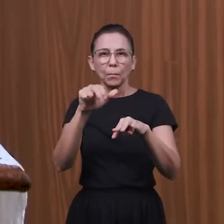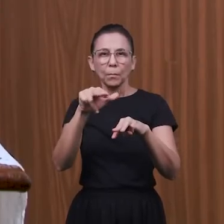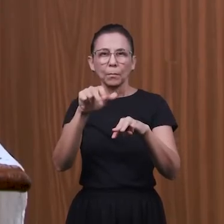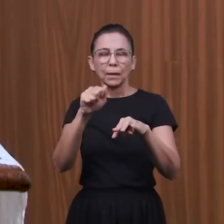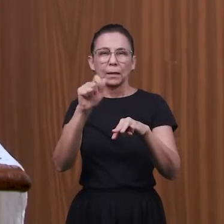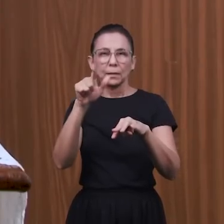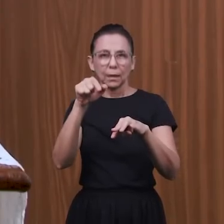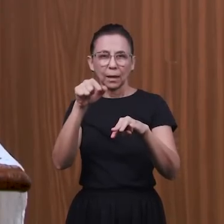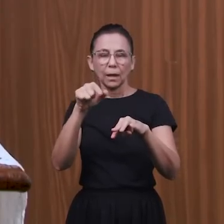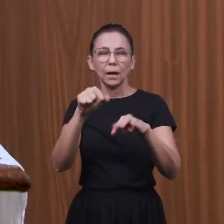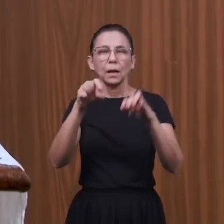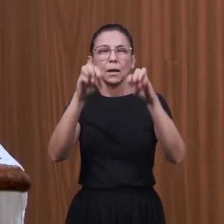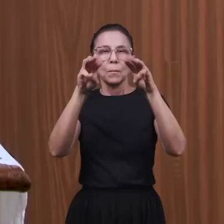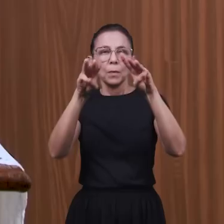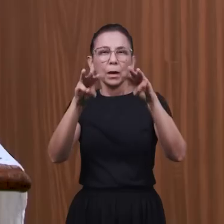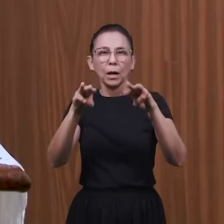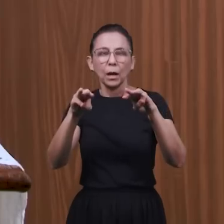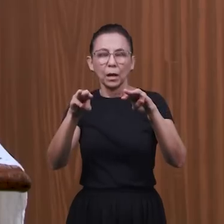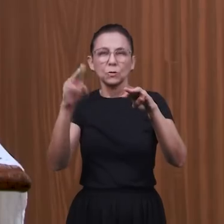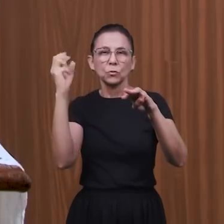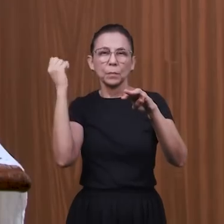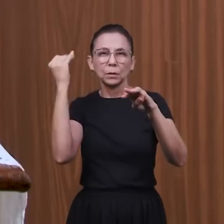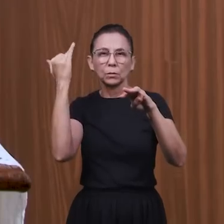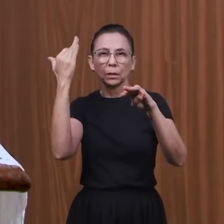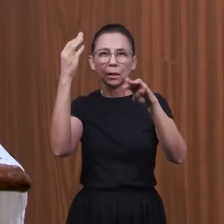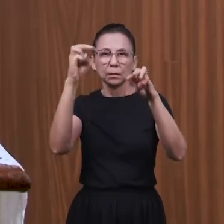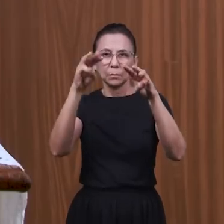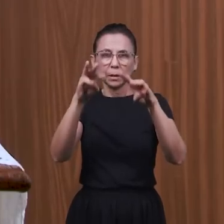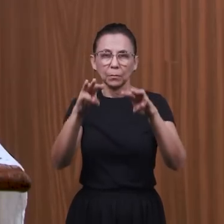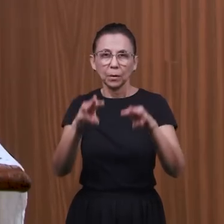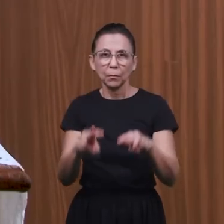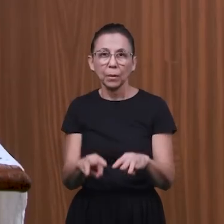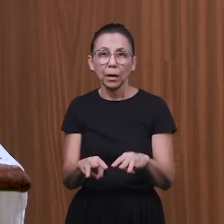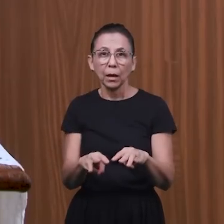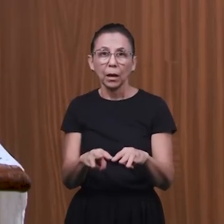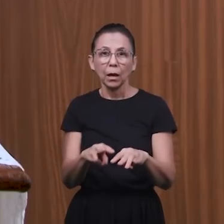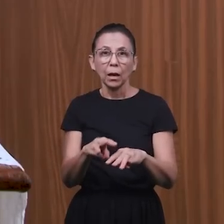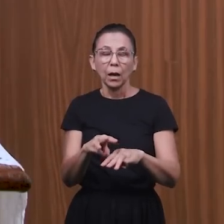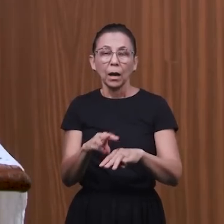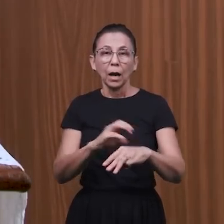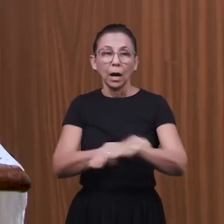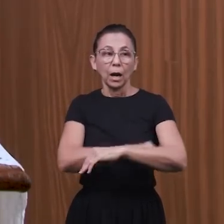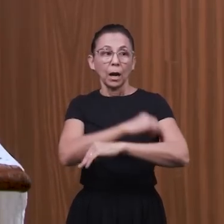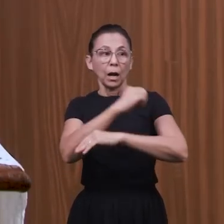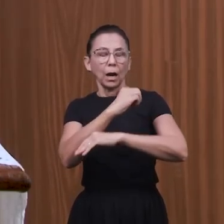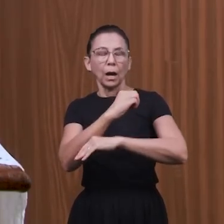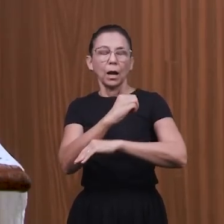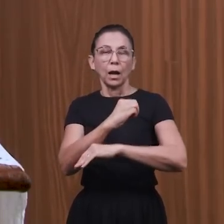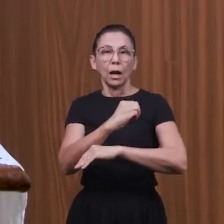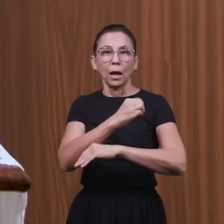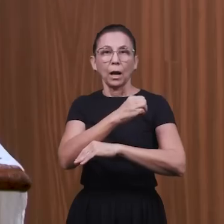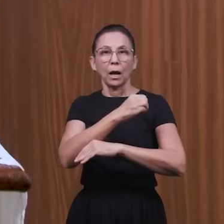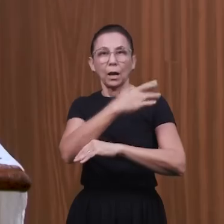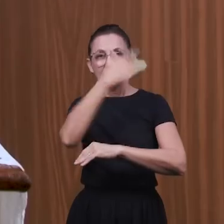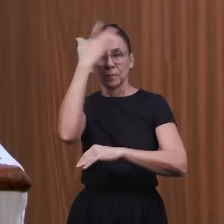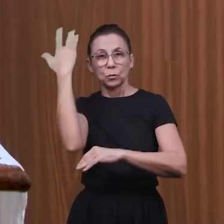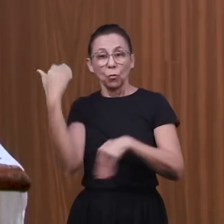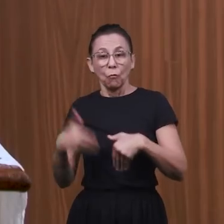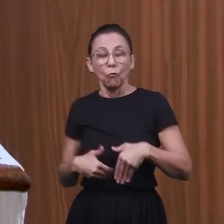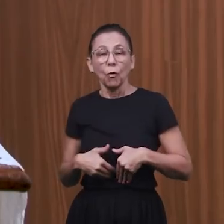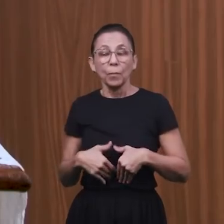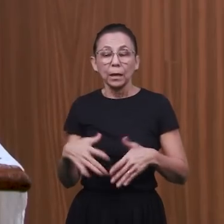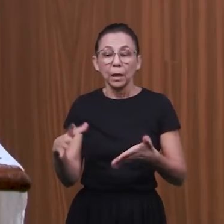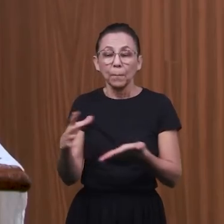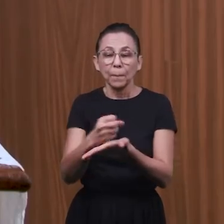terra, pela manhã cedo era colhido, era a porção diária. Quem é o pão vivo que desceu dos céus? É o